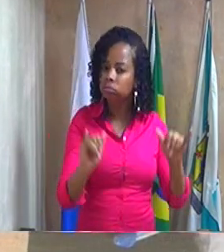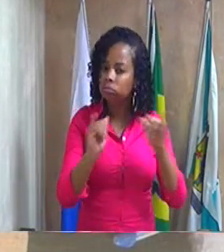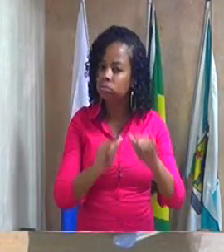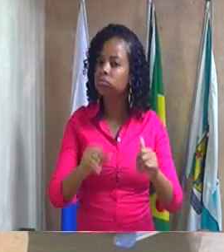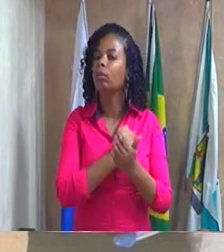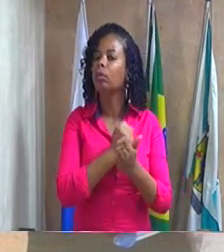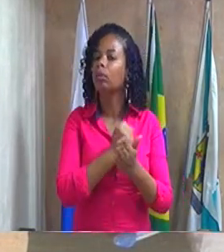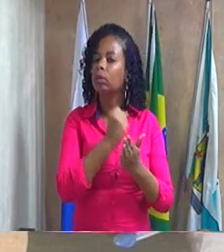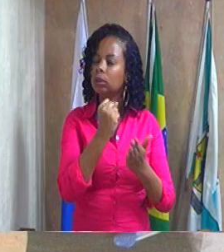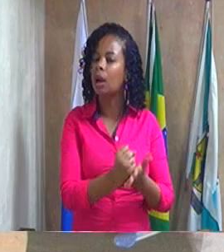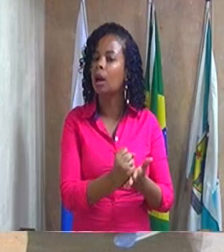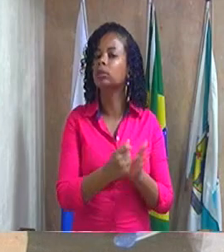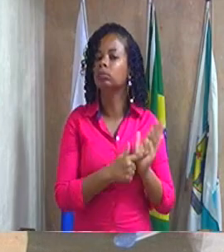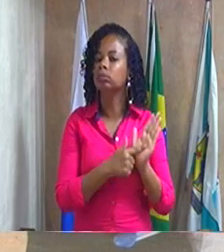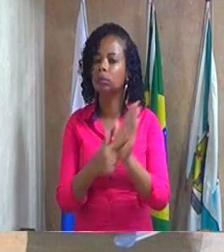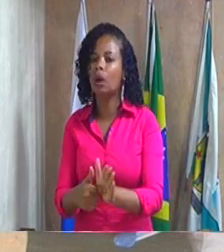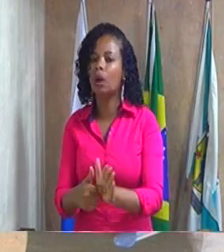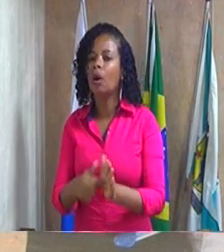número